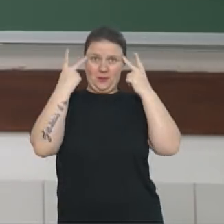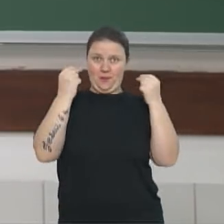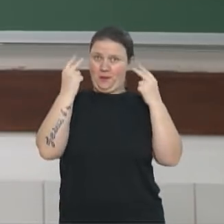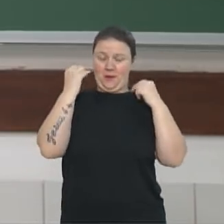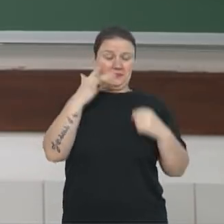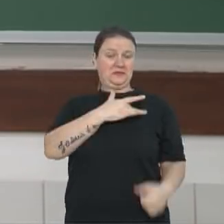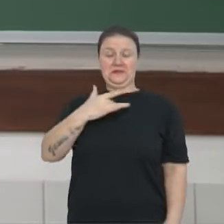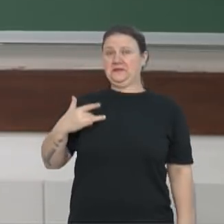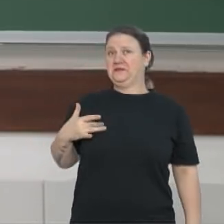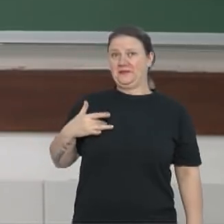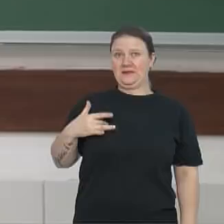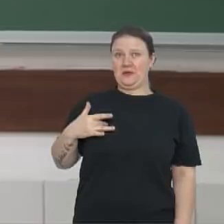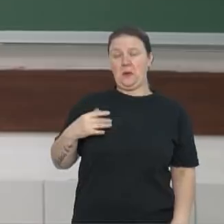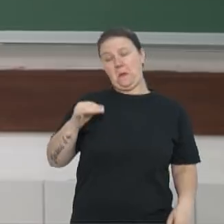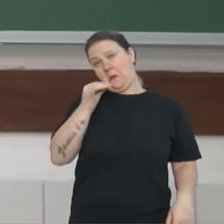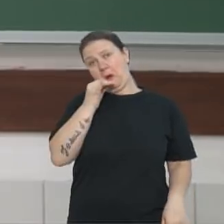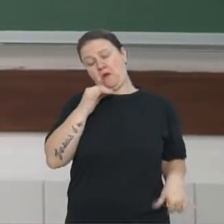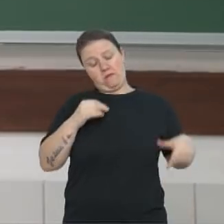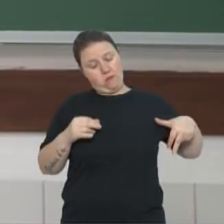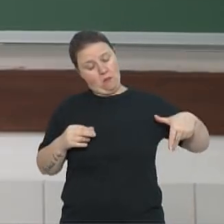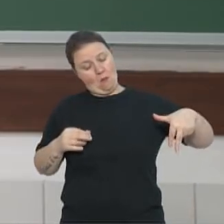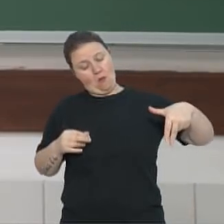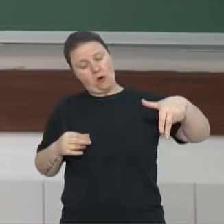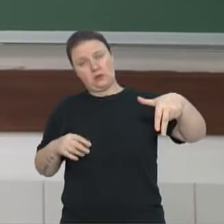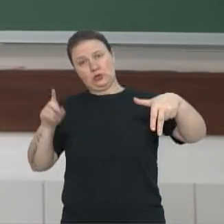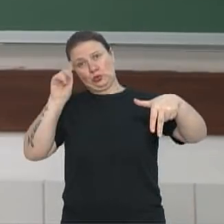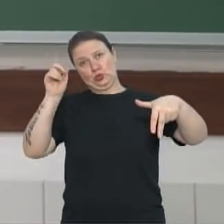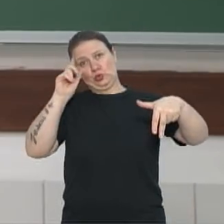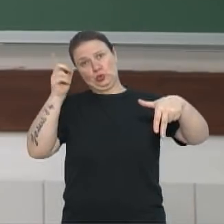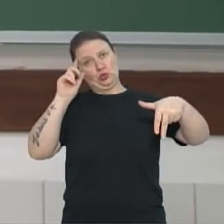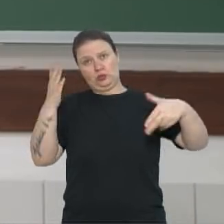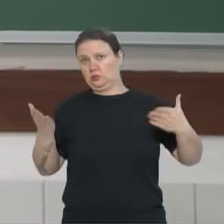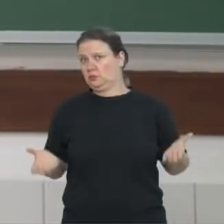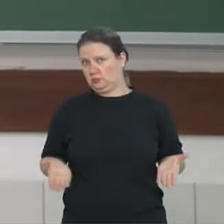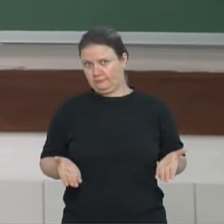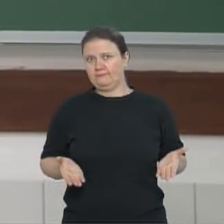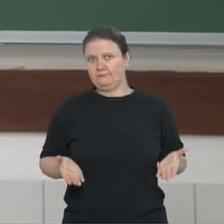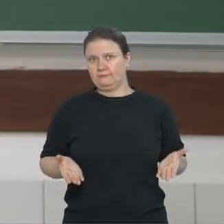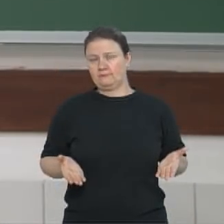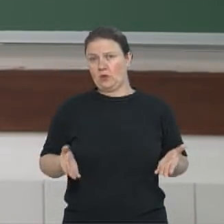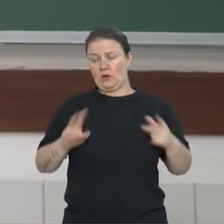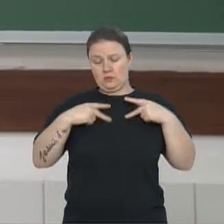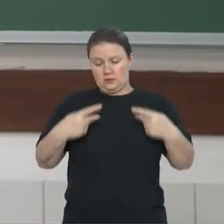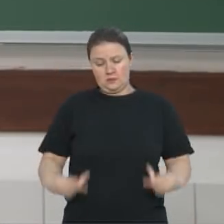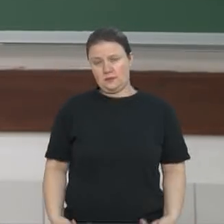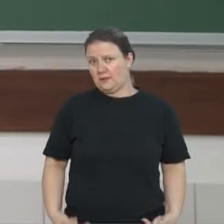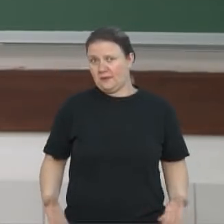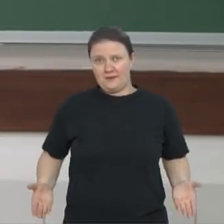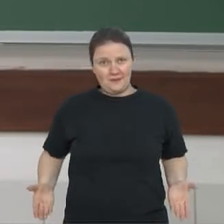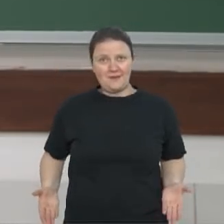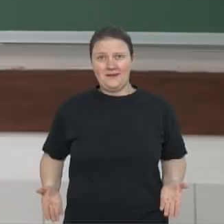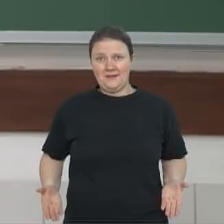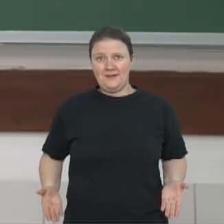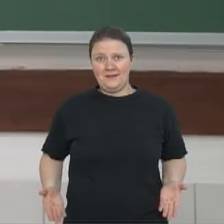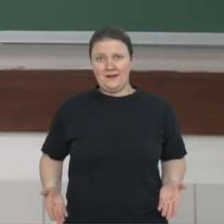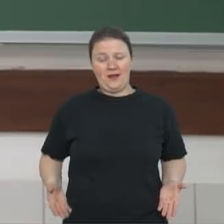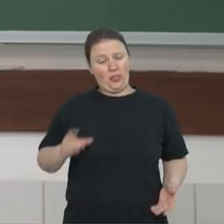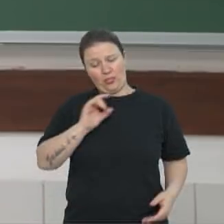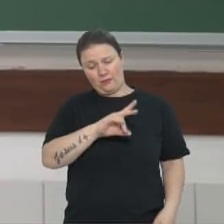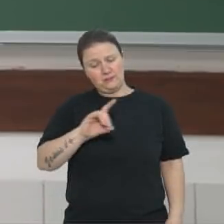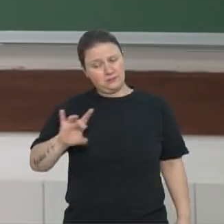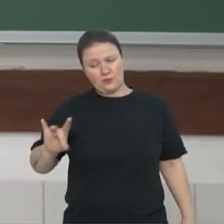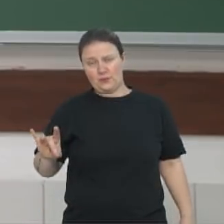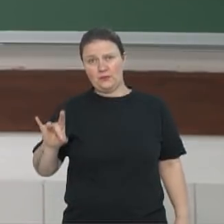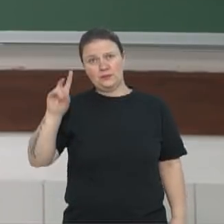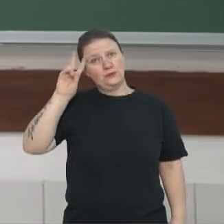quando ela está no seu dia a dia, na sua vida de ser humano normal, digamos assim, que não é o trabalho